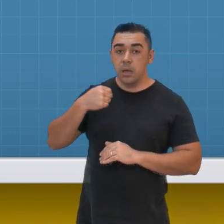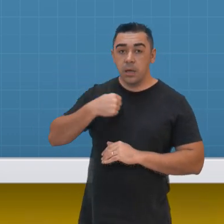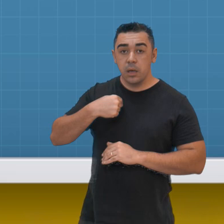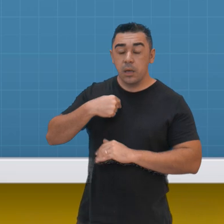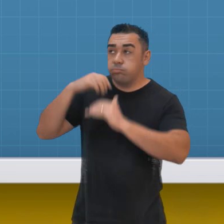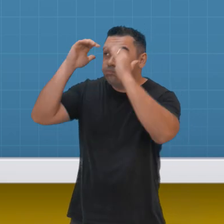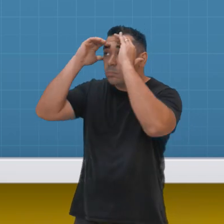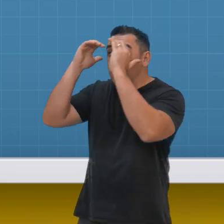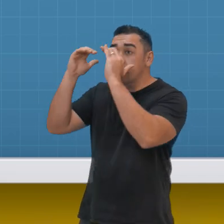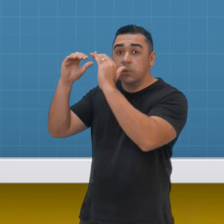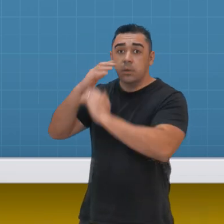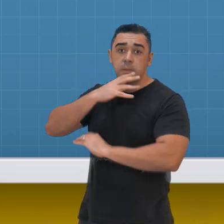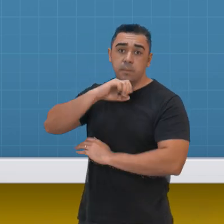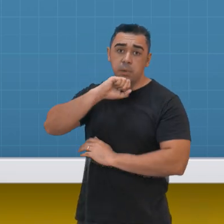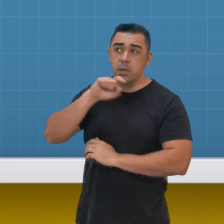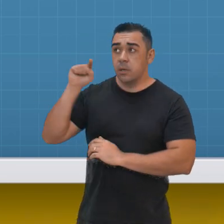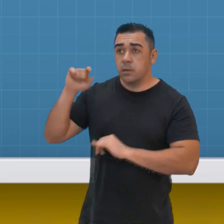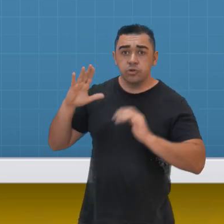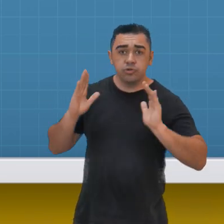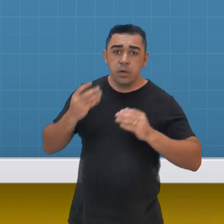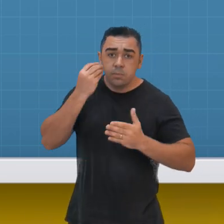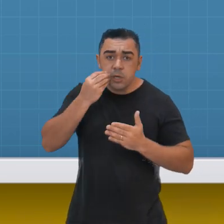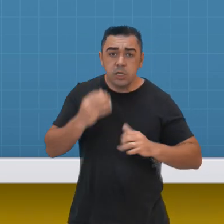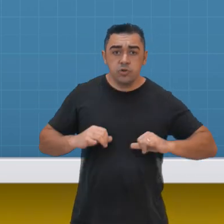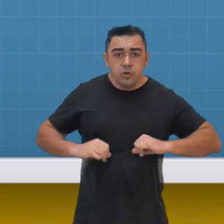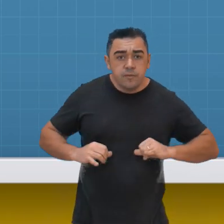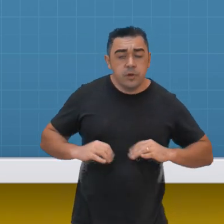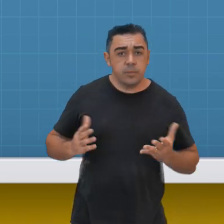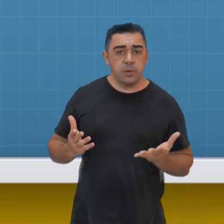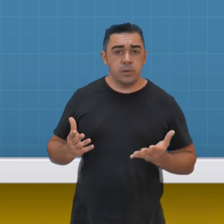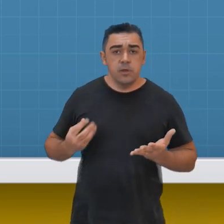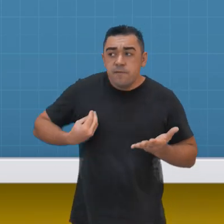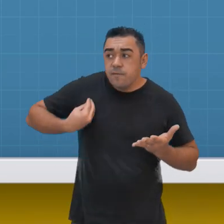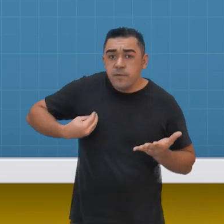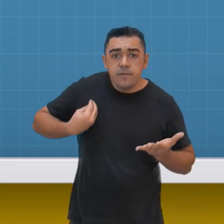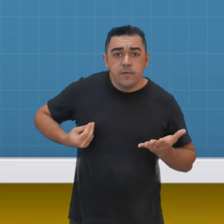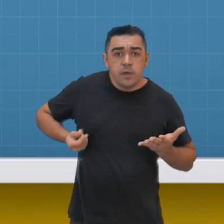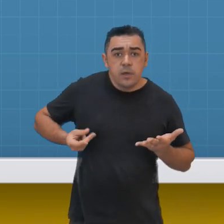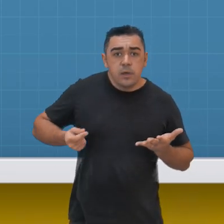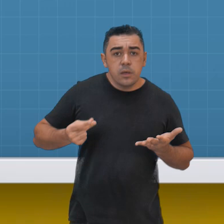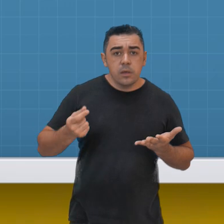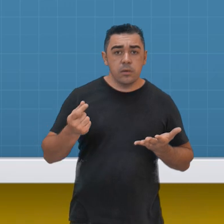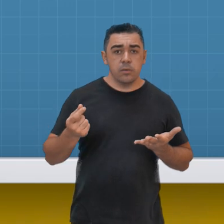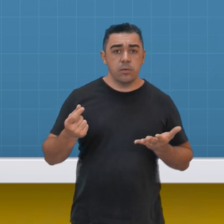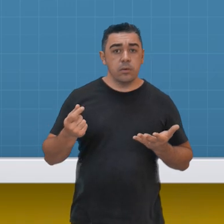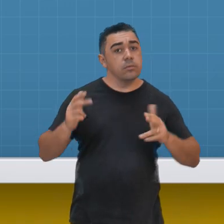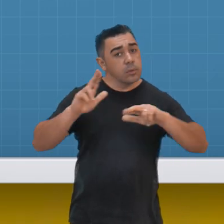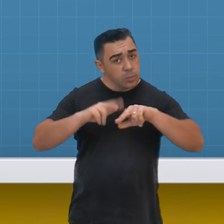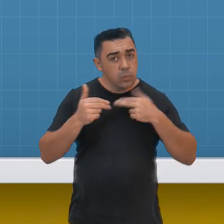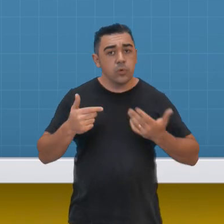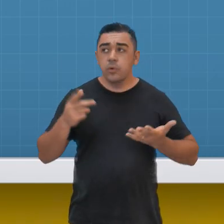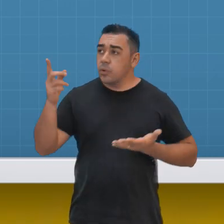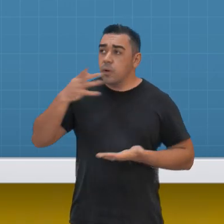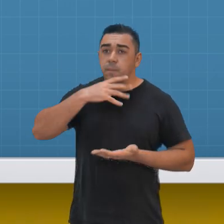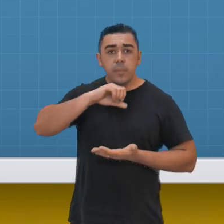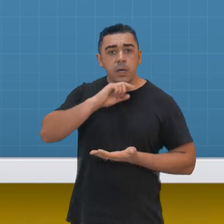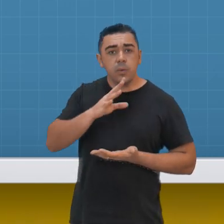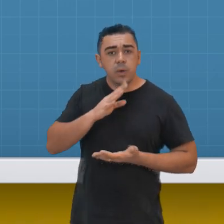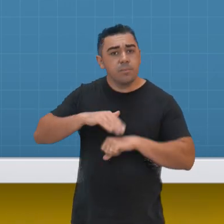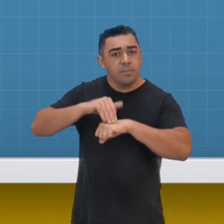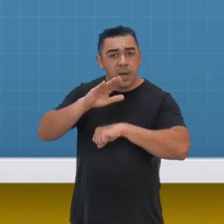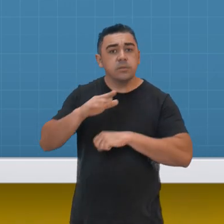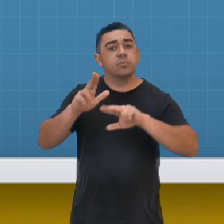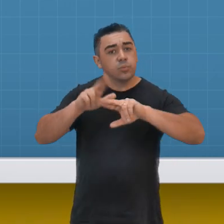de conhecimento, de sofrimento, de vivências maravilhosas. Portanto, conhece